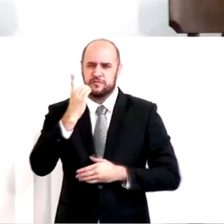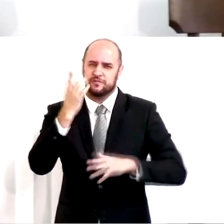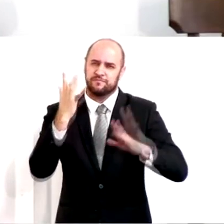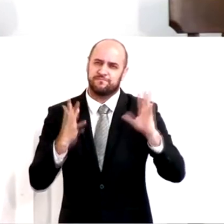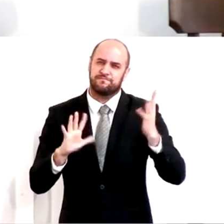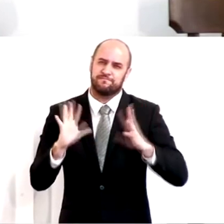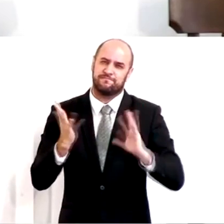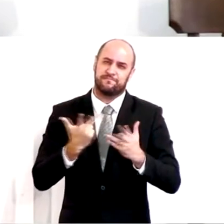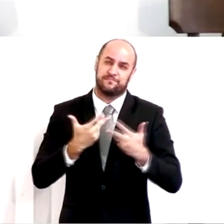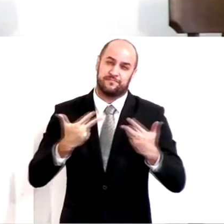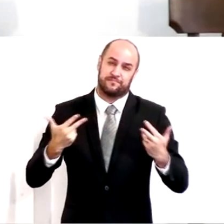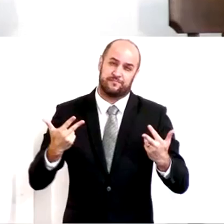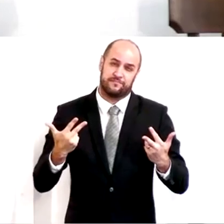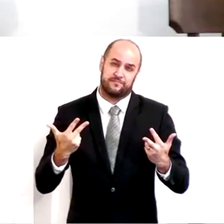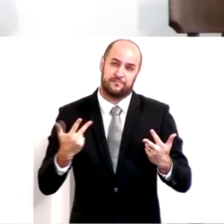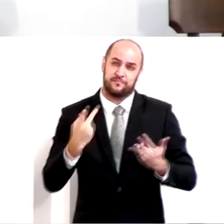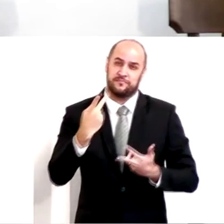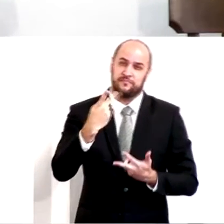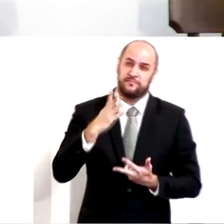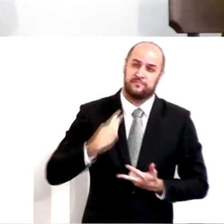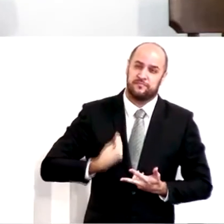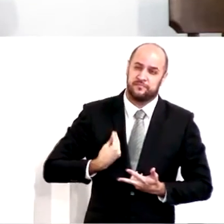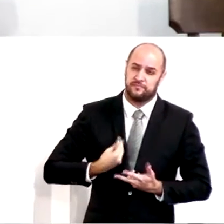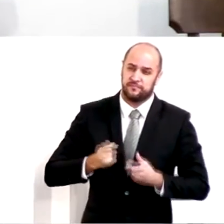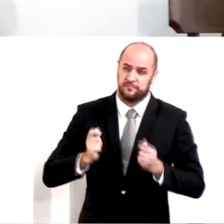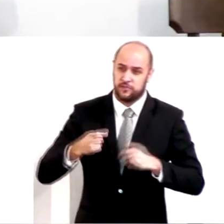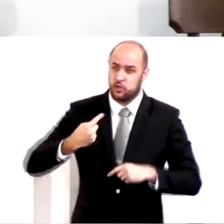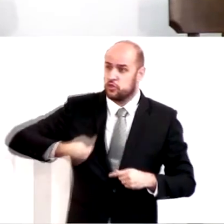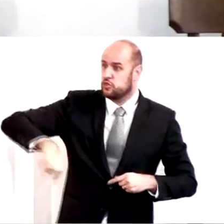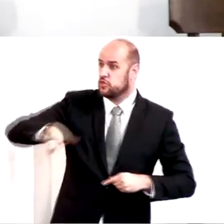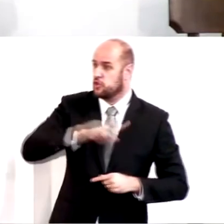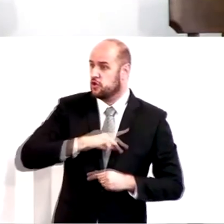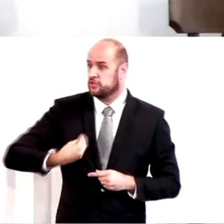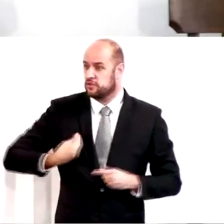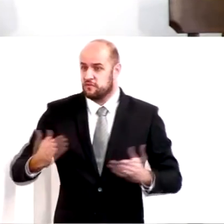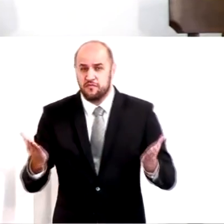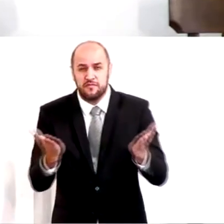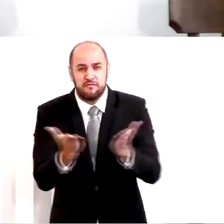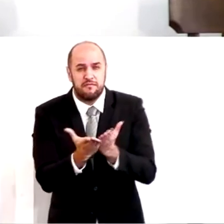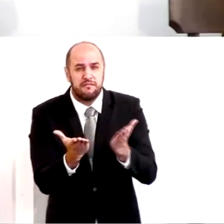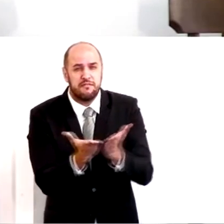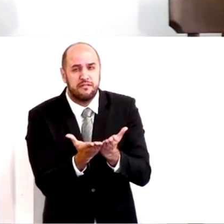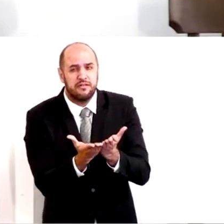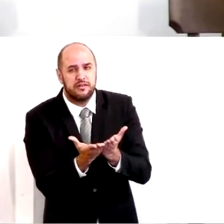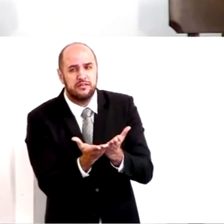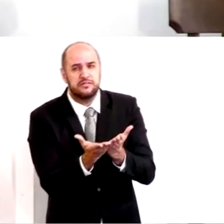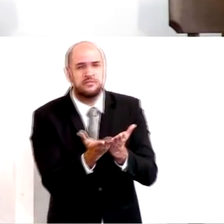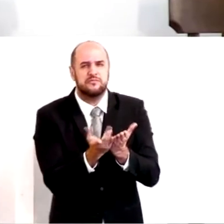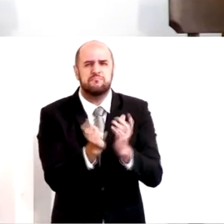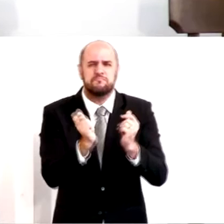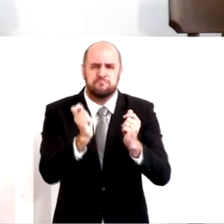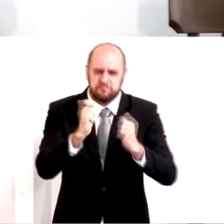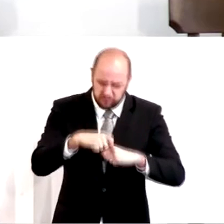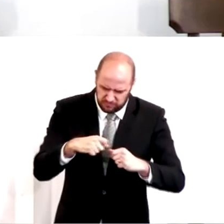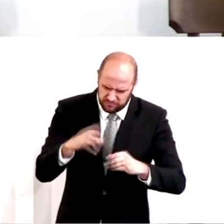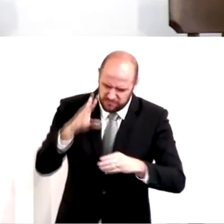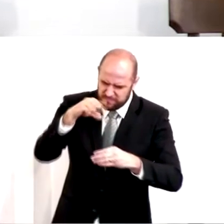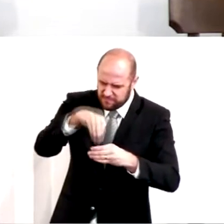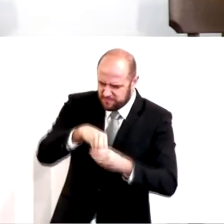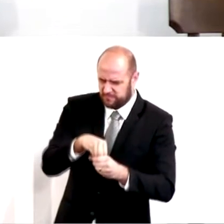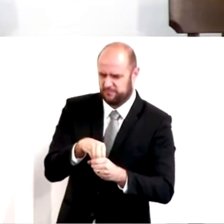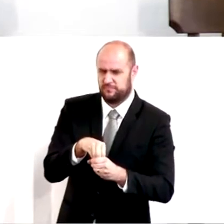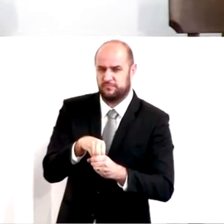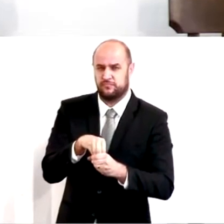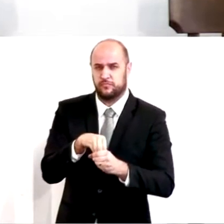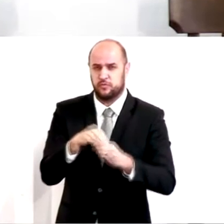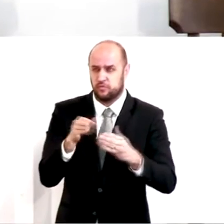dessas três coisas, para que a sua vida cristã, a nossa vida cristã, possa estar dentro de um texto como este?